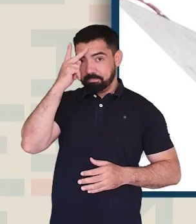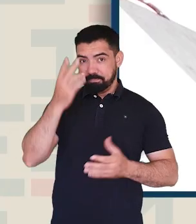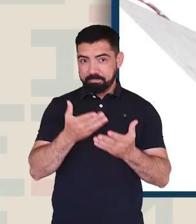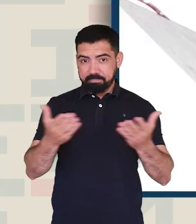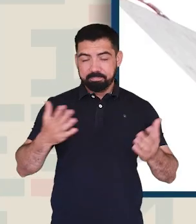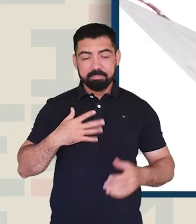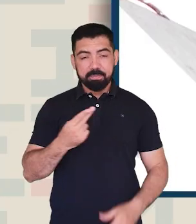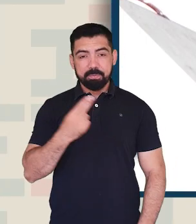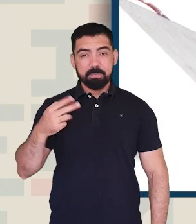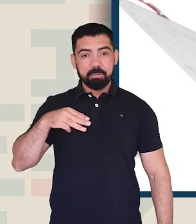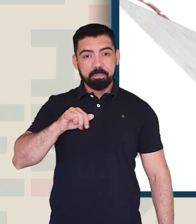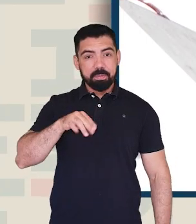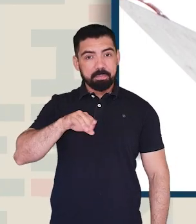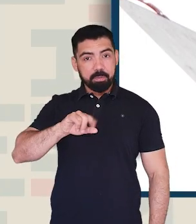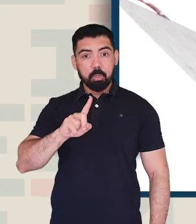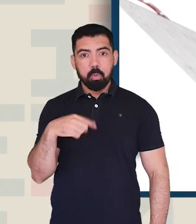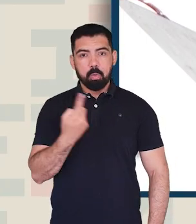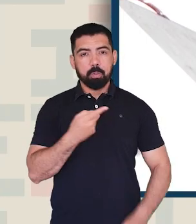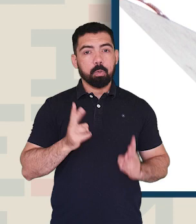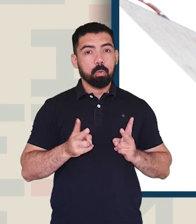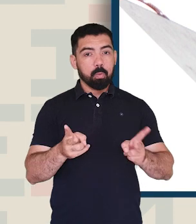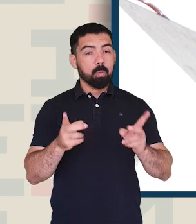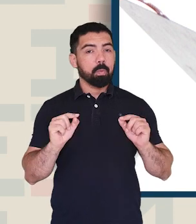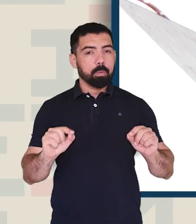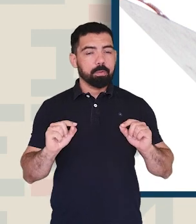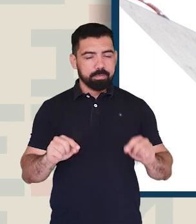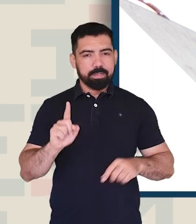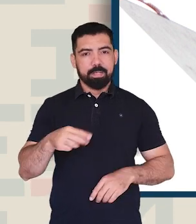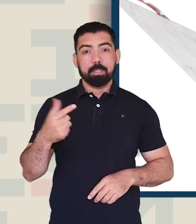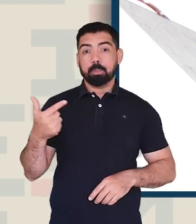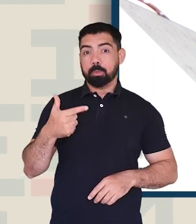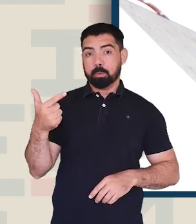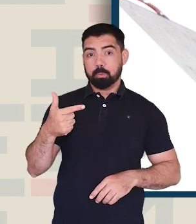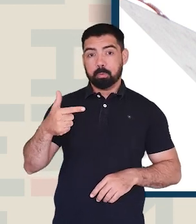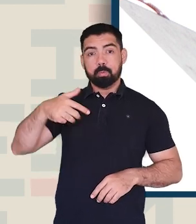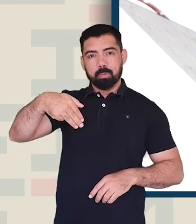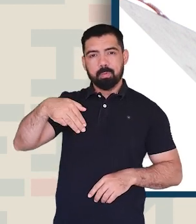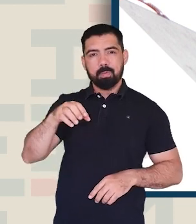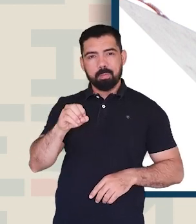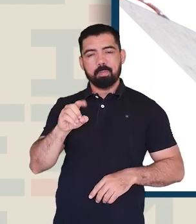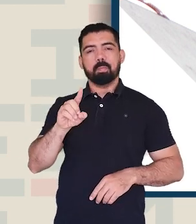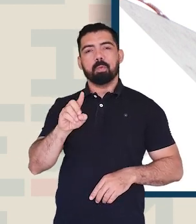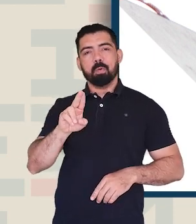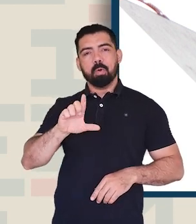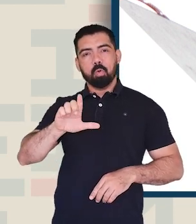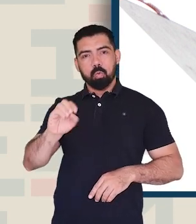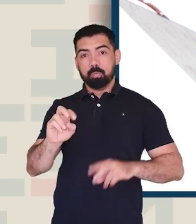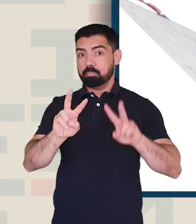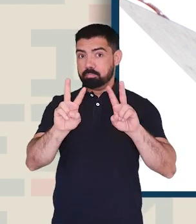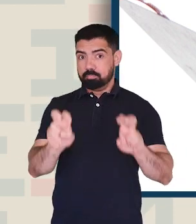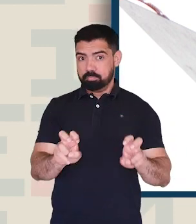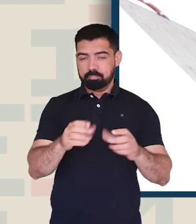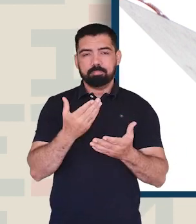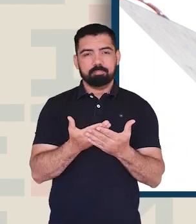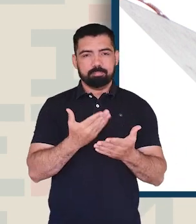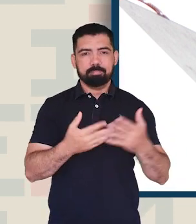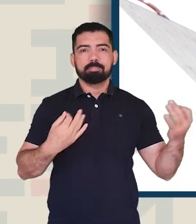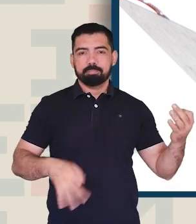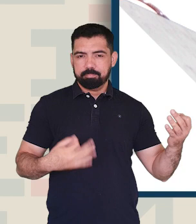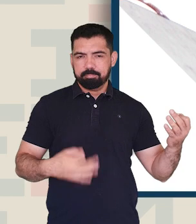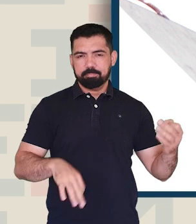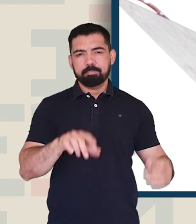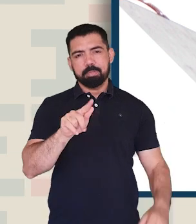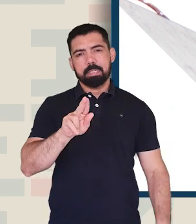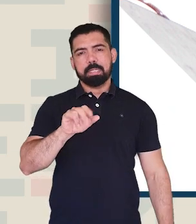Olá pessoal, eu sou Mimi Rocha e vamos continuar aqui no segundo módulo da nossa aula de guitarra, que